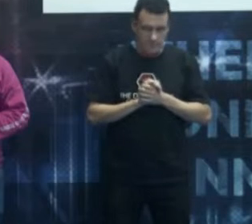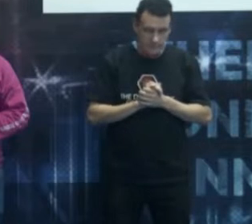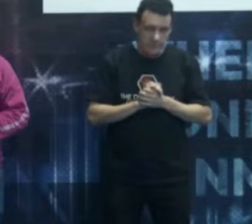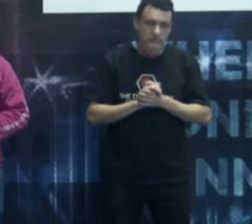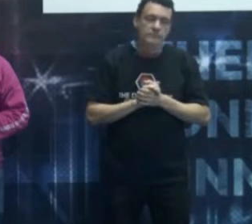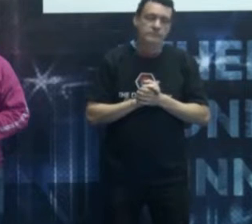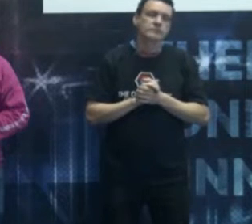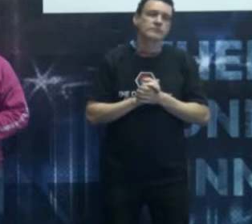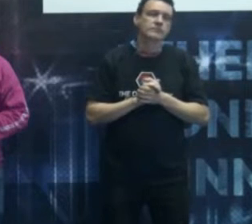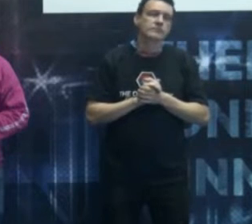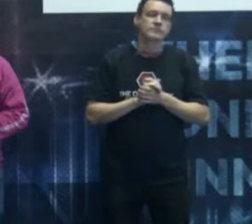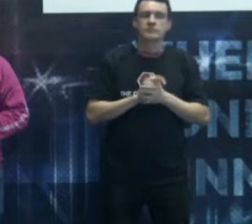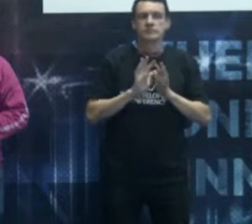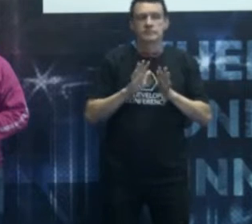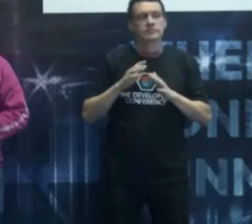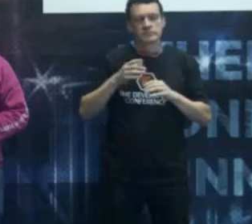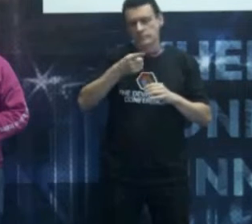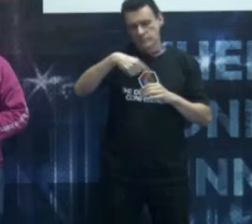desse business,